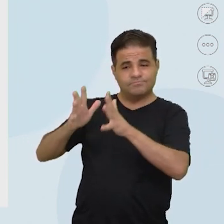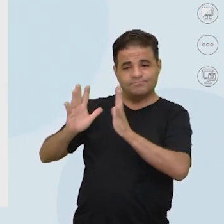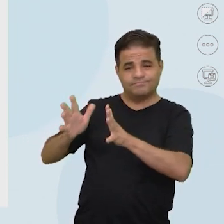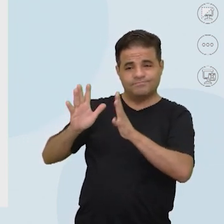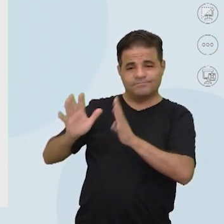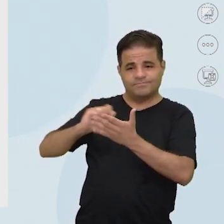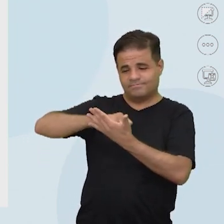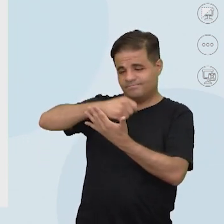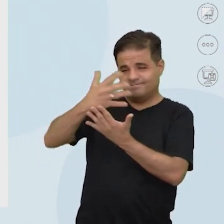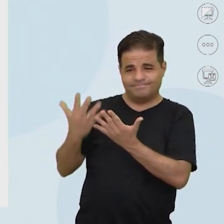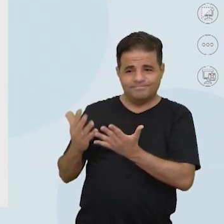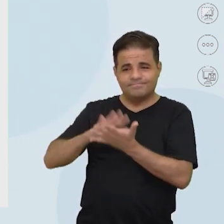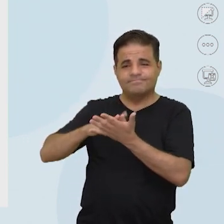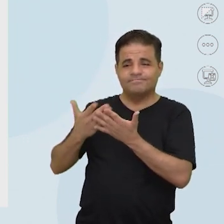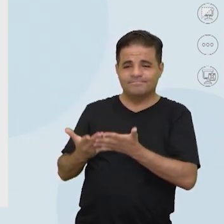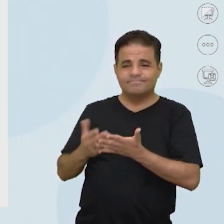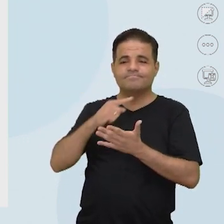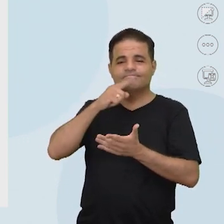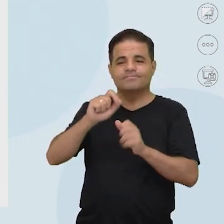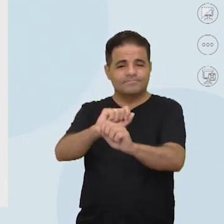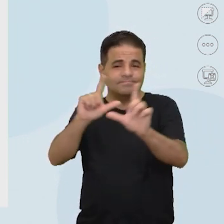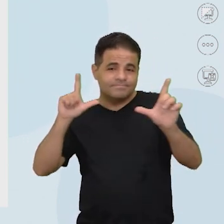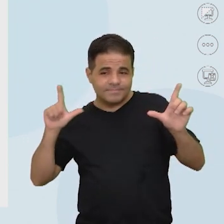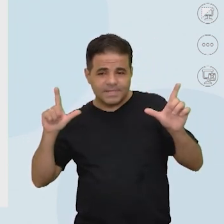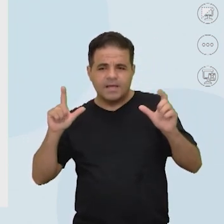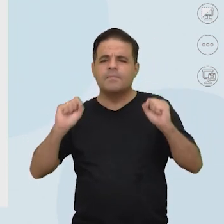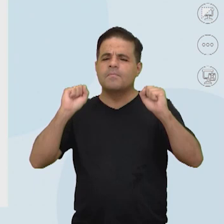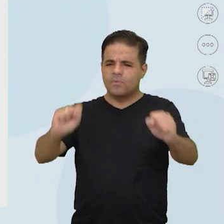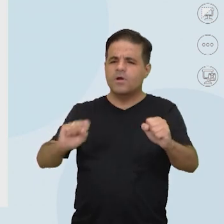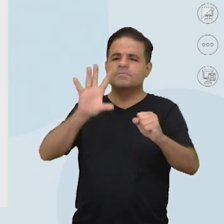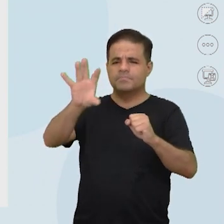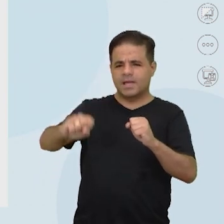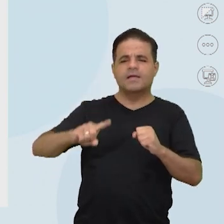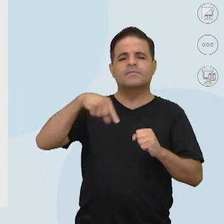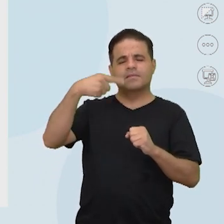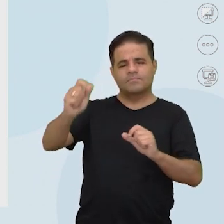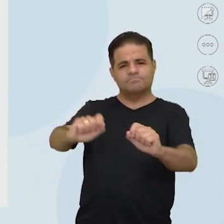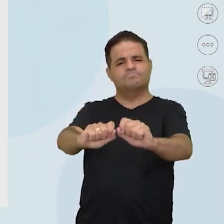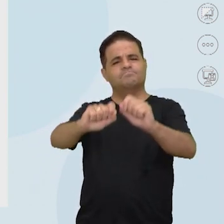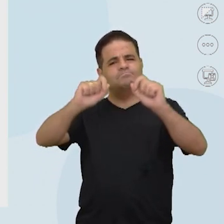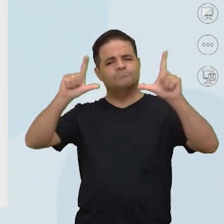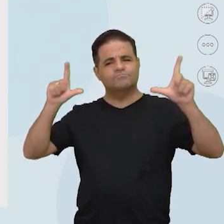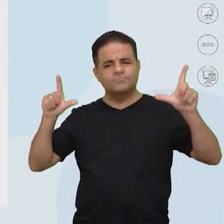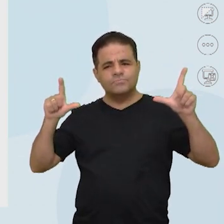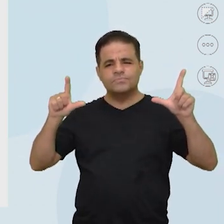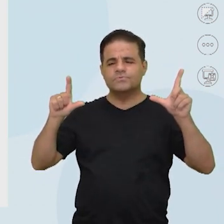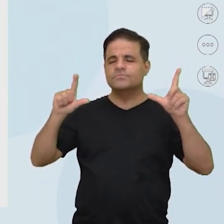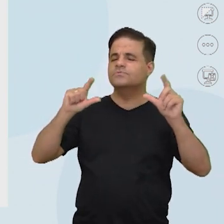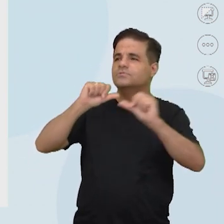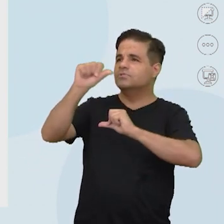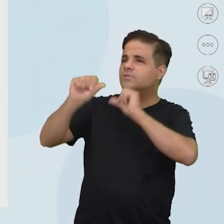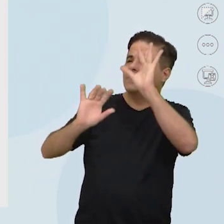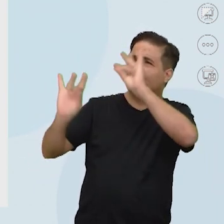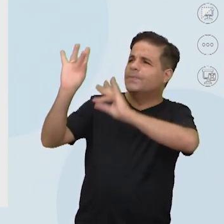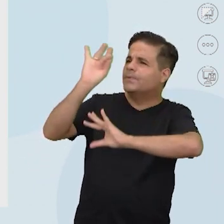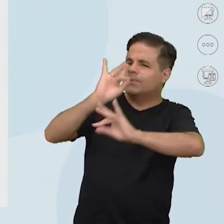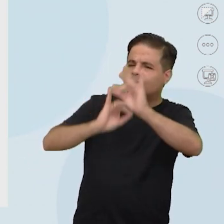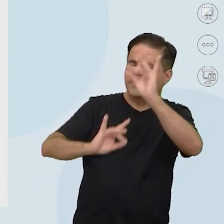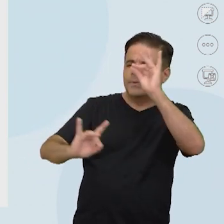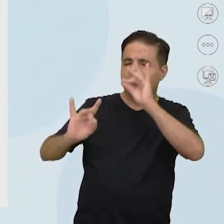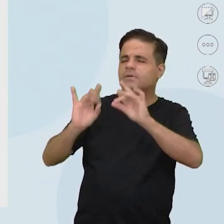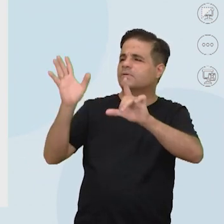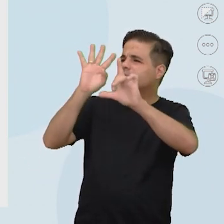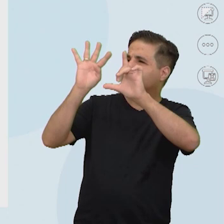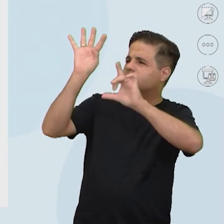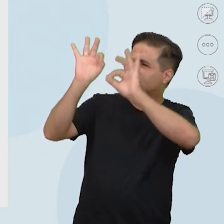para você ampliar tanto assim, mas depois vocês podem pegar esse material e dar uma verificadinha melhor nas partículas elementares. Eu fiz um